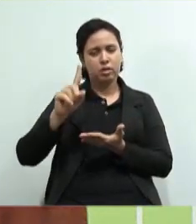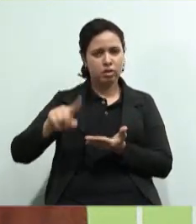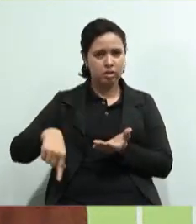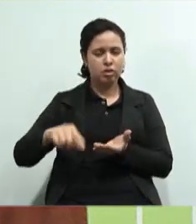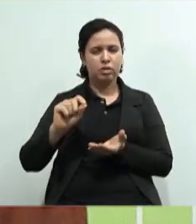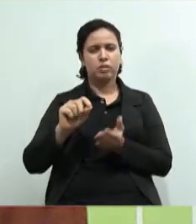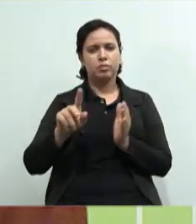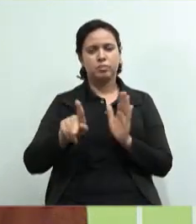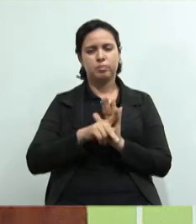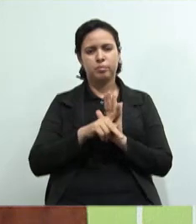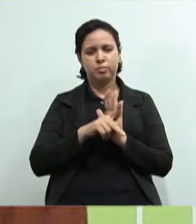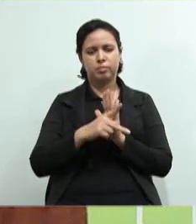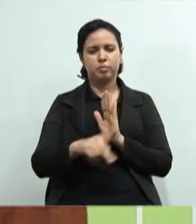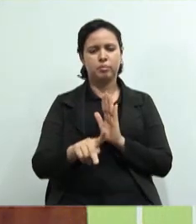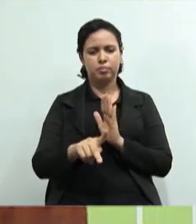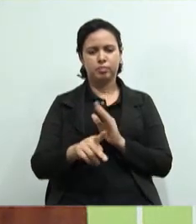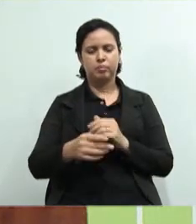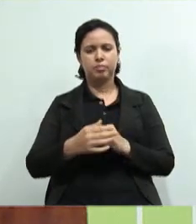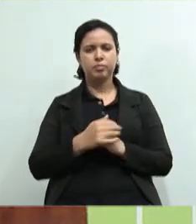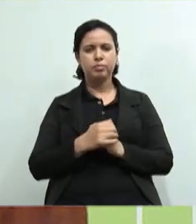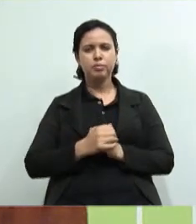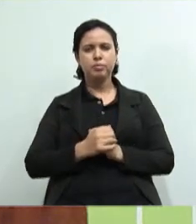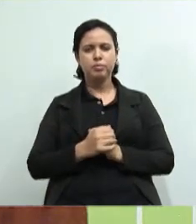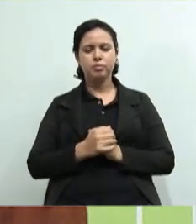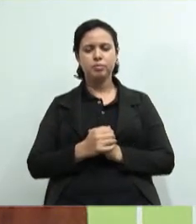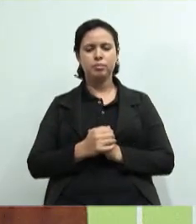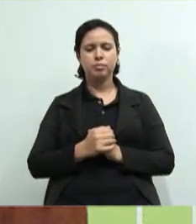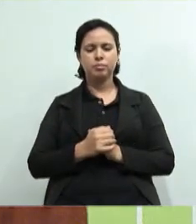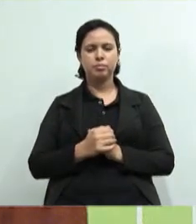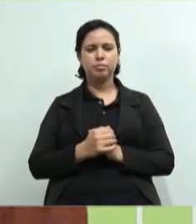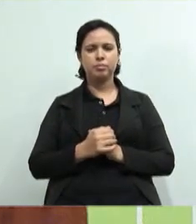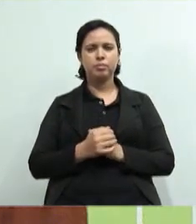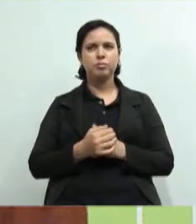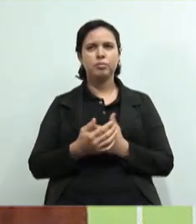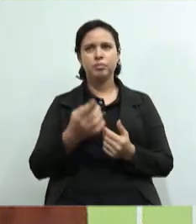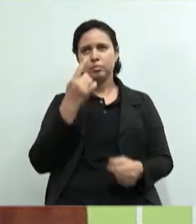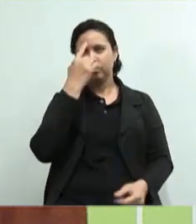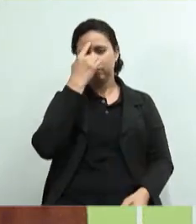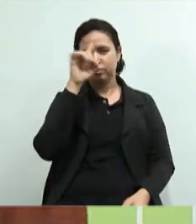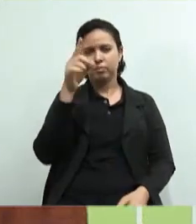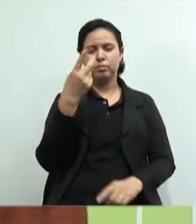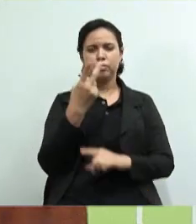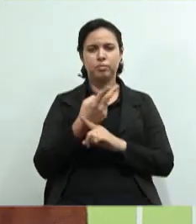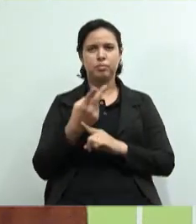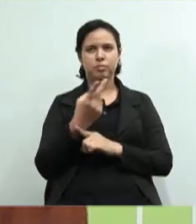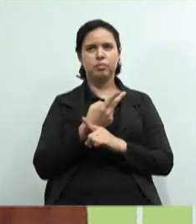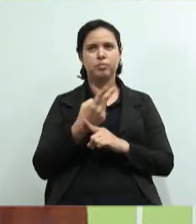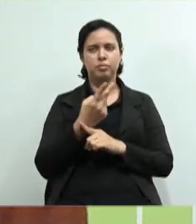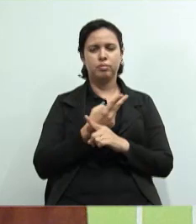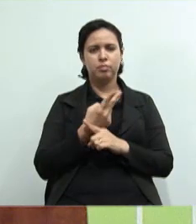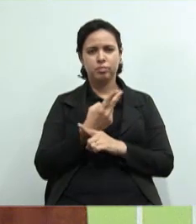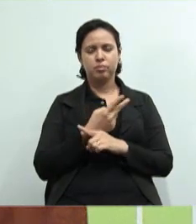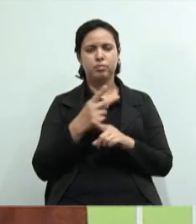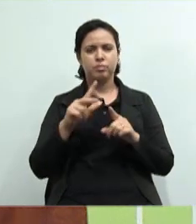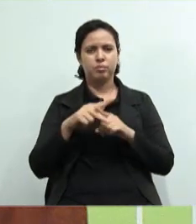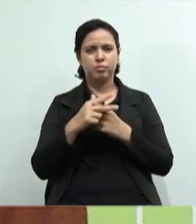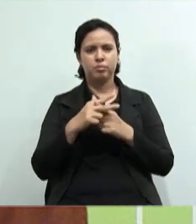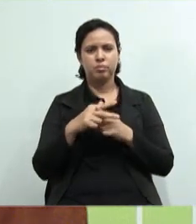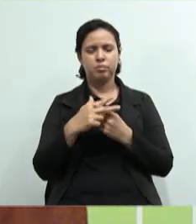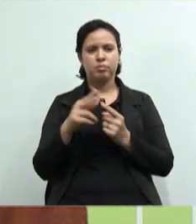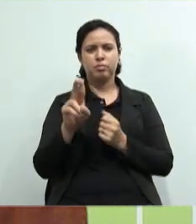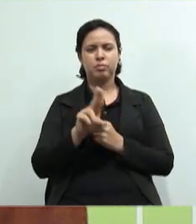ser, eles pensam diferente, né? E a ideia é ir buscando essas ferramentas para